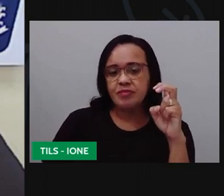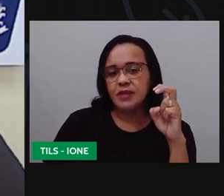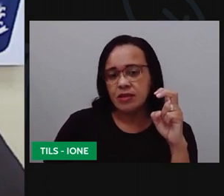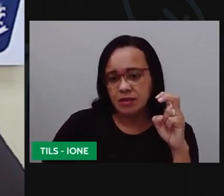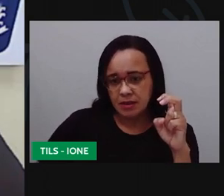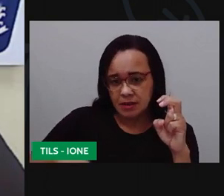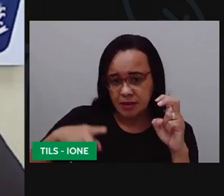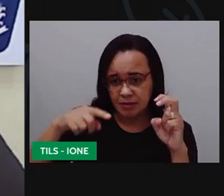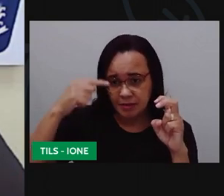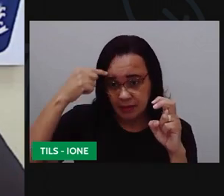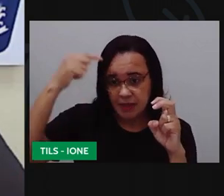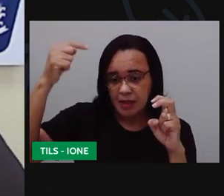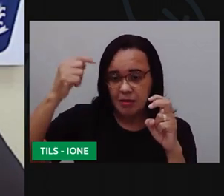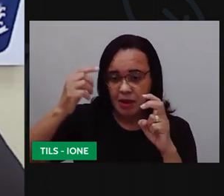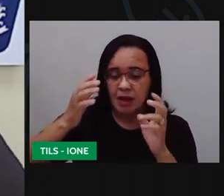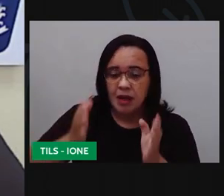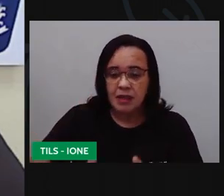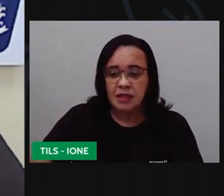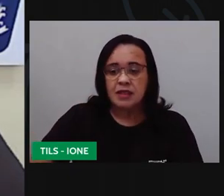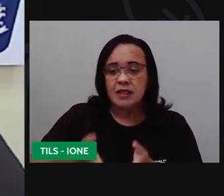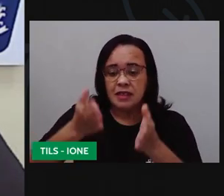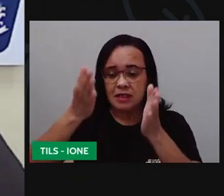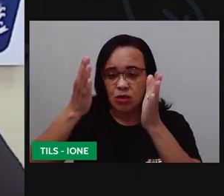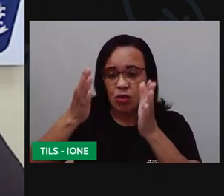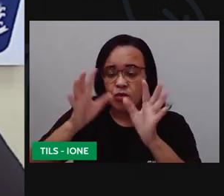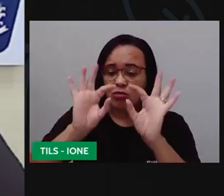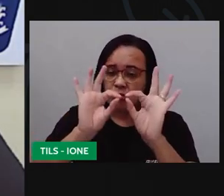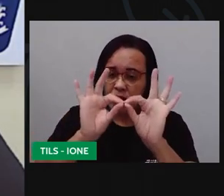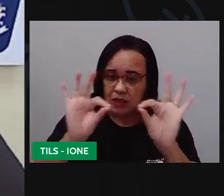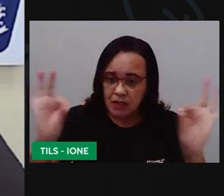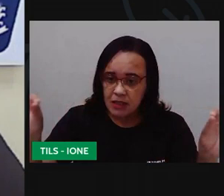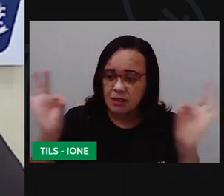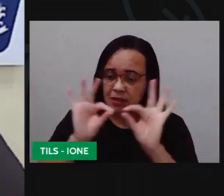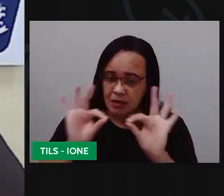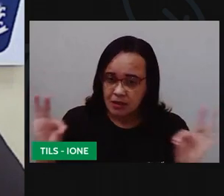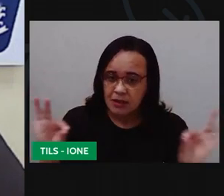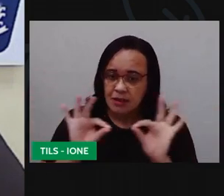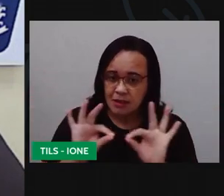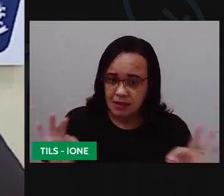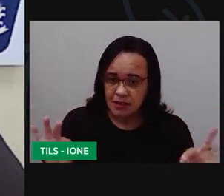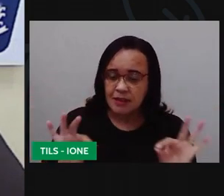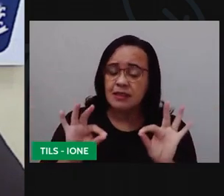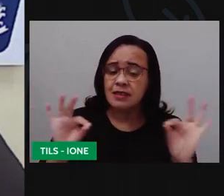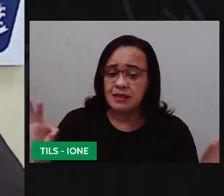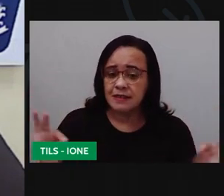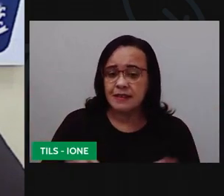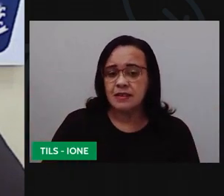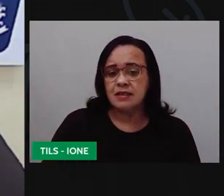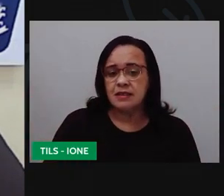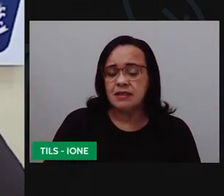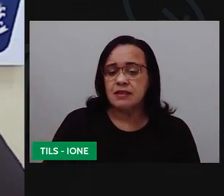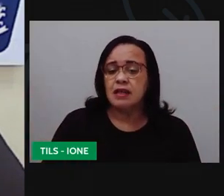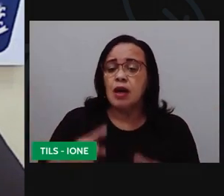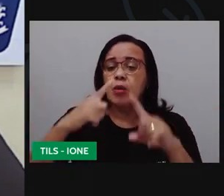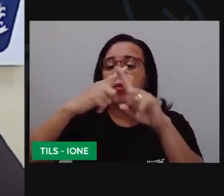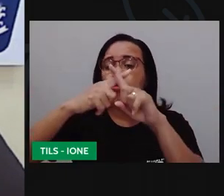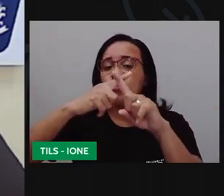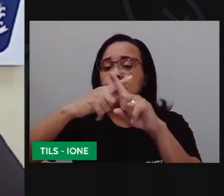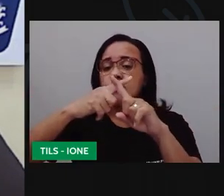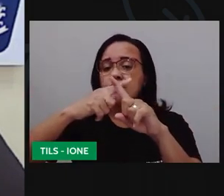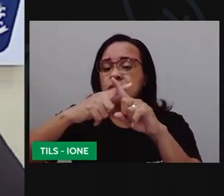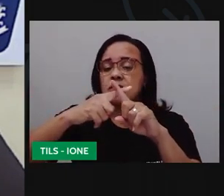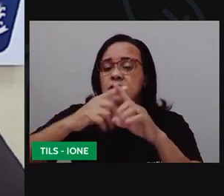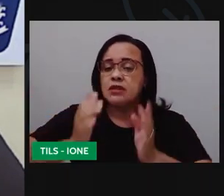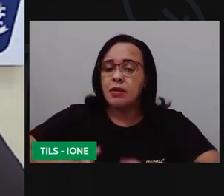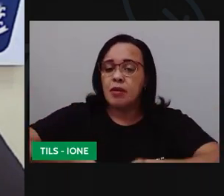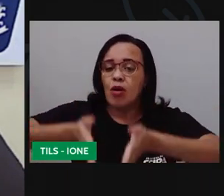A meu aqui, ó. A quantidade de linhas que eu tenho. Uma linha, duas linhas, três linhas, quatro linhas. E vou multiplicar pela